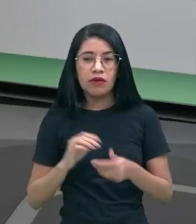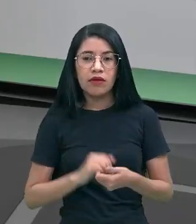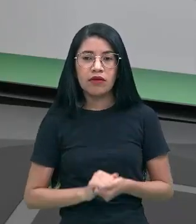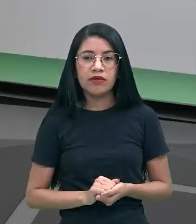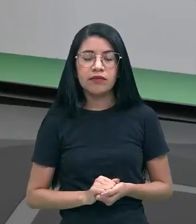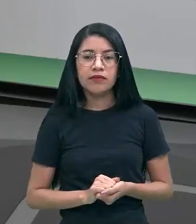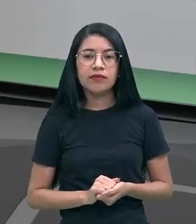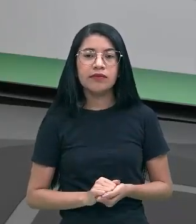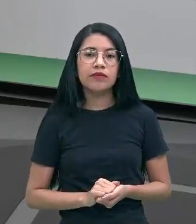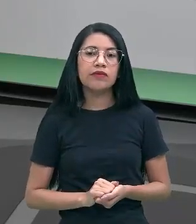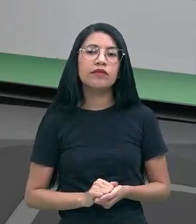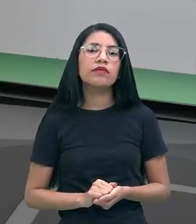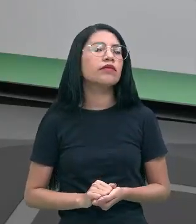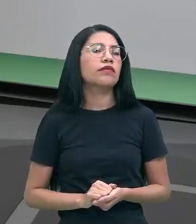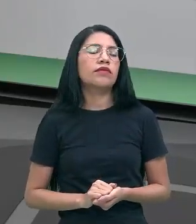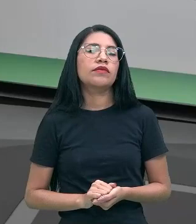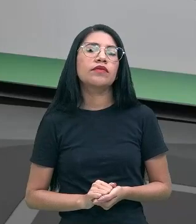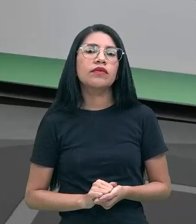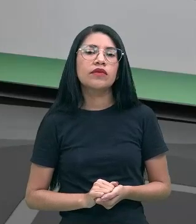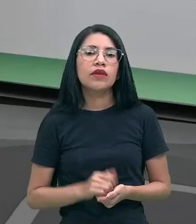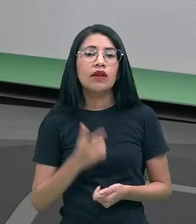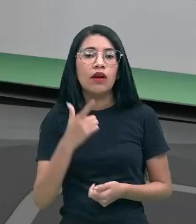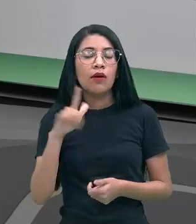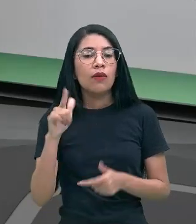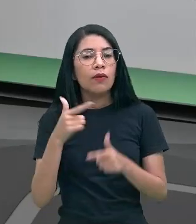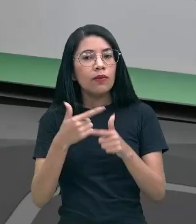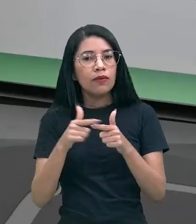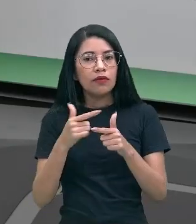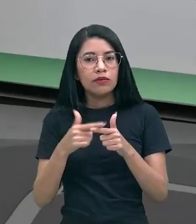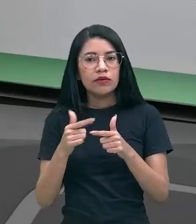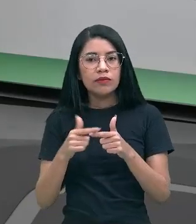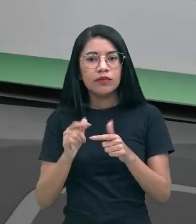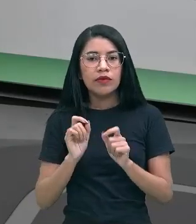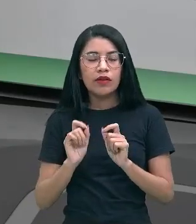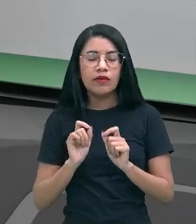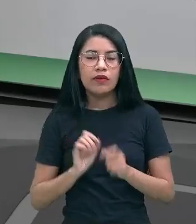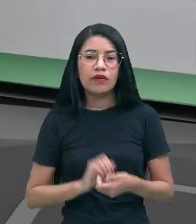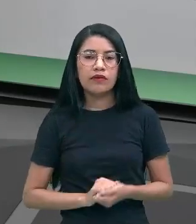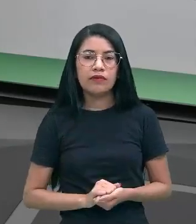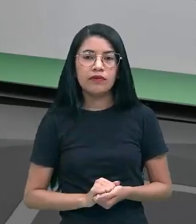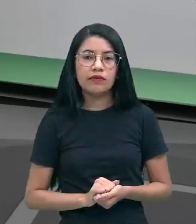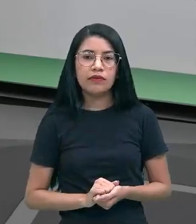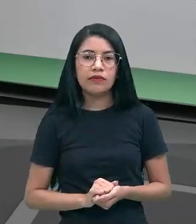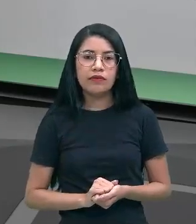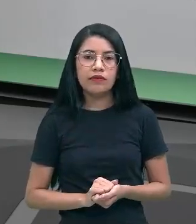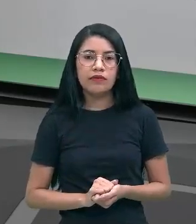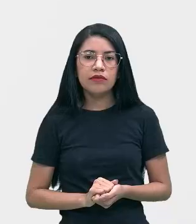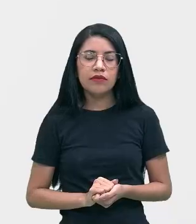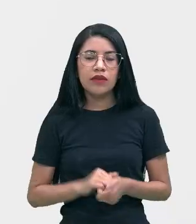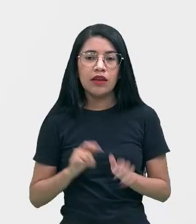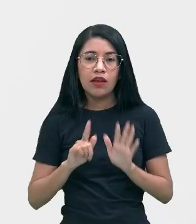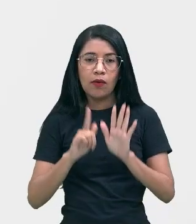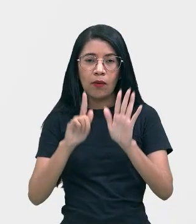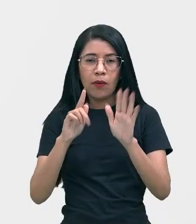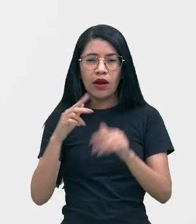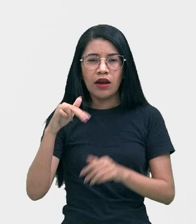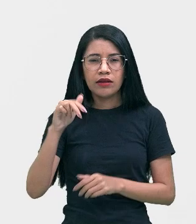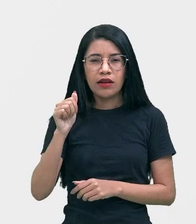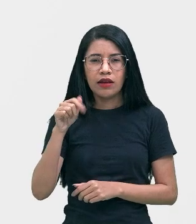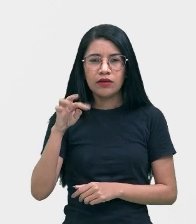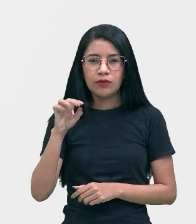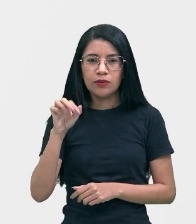Vamos ver agora outro problema, né? Só que cometido aí pelo gás natural. Vamos dar uma